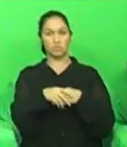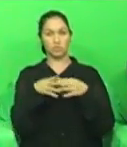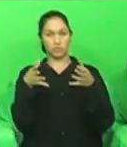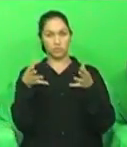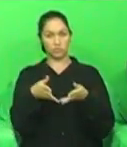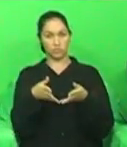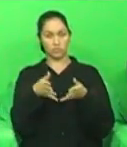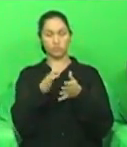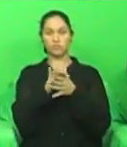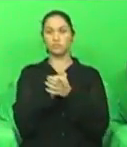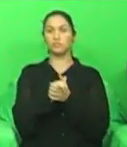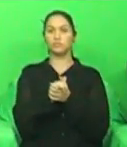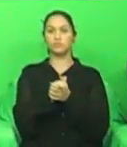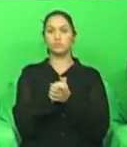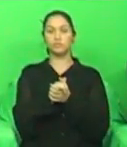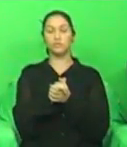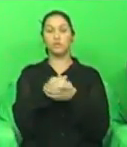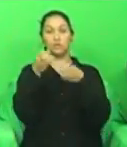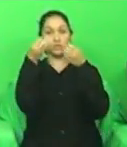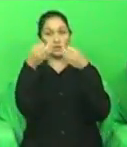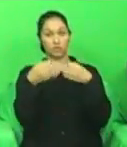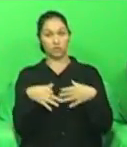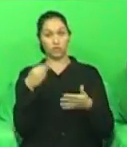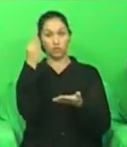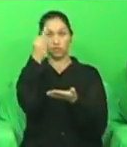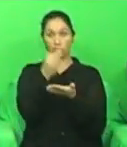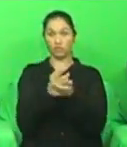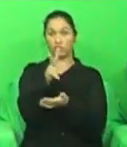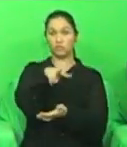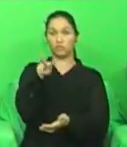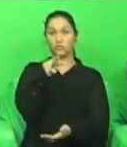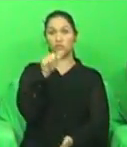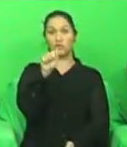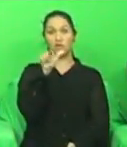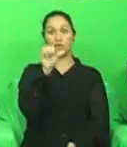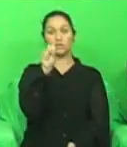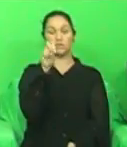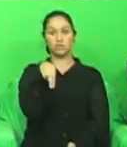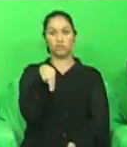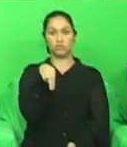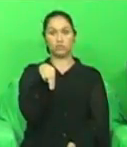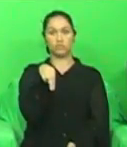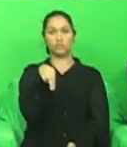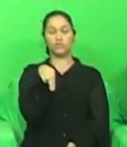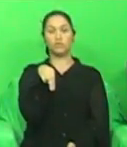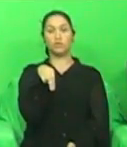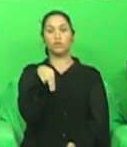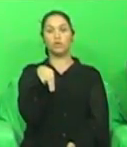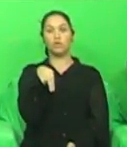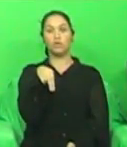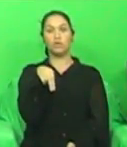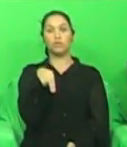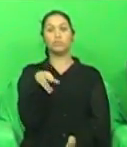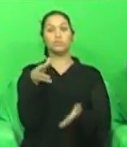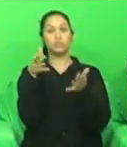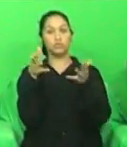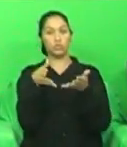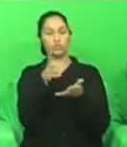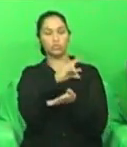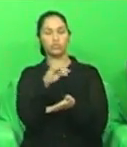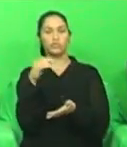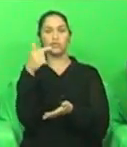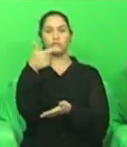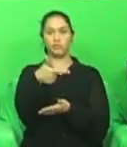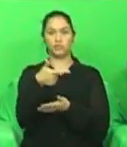para justificar a ausência do vereador alysson josé pires na sessão ordinária do dia 22 do corrente em